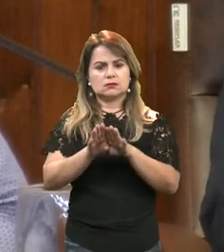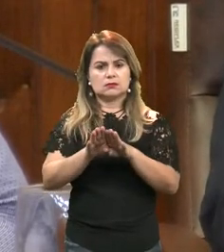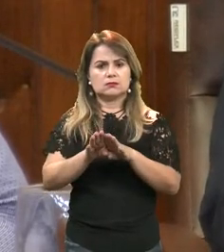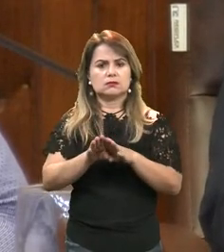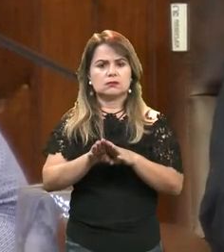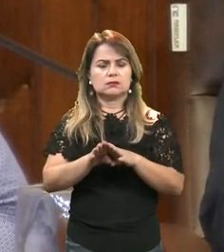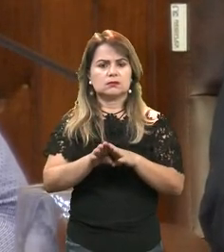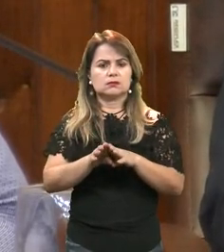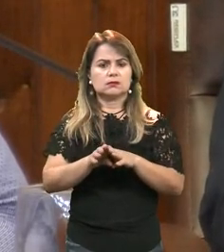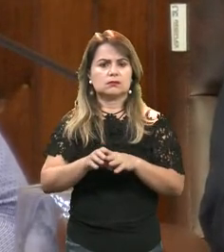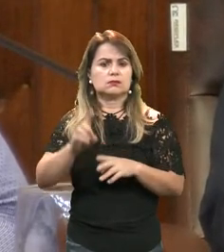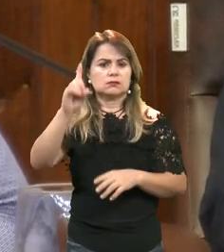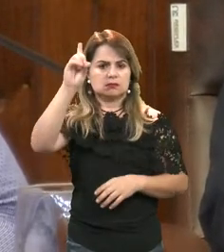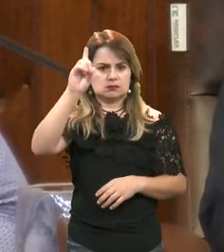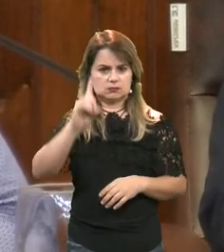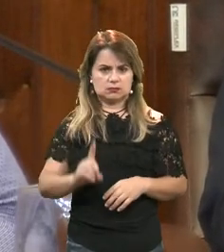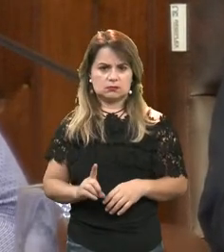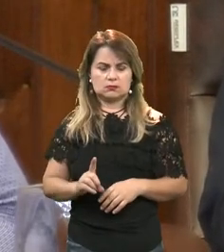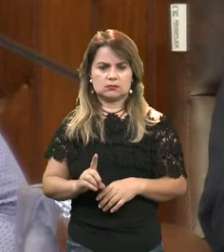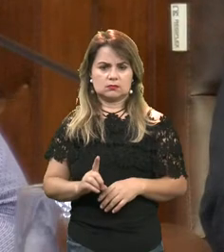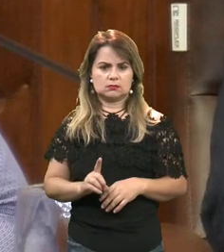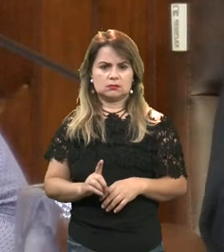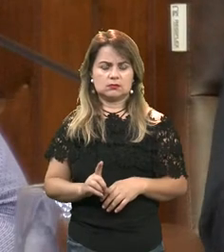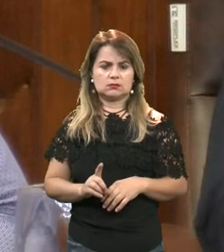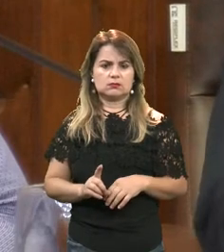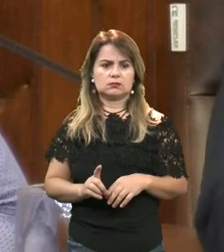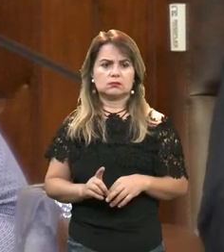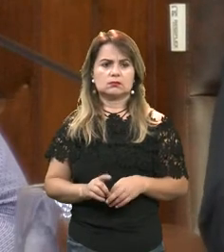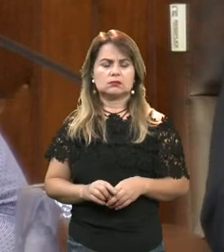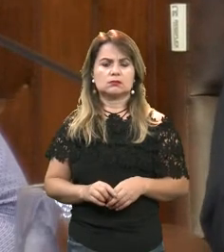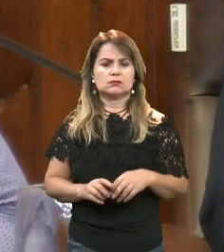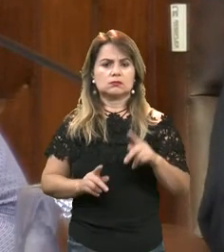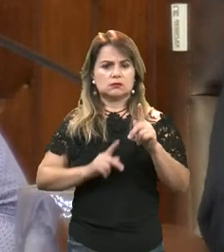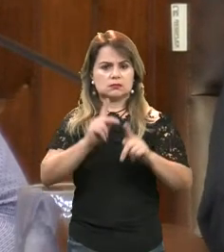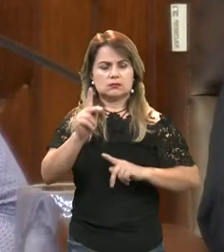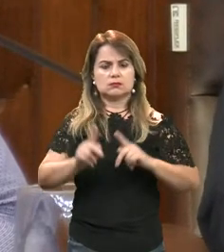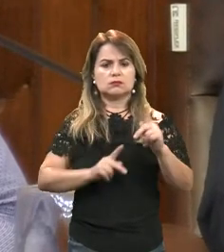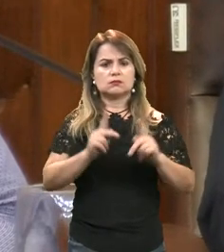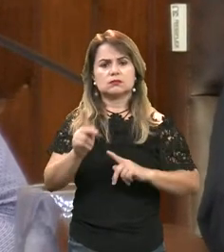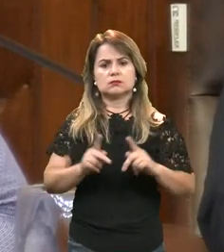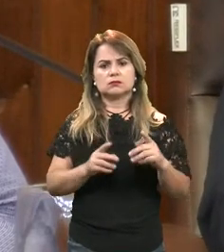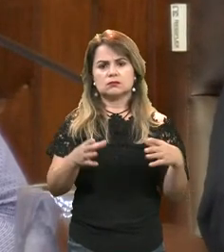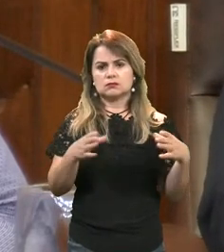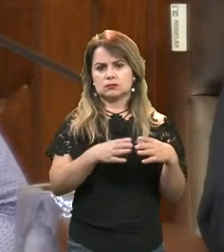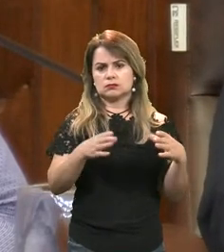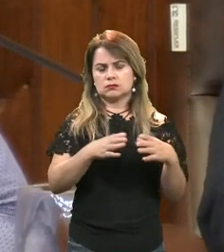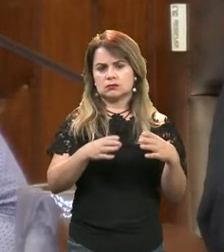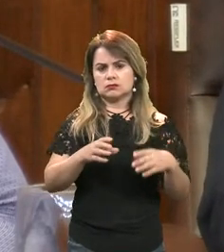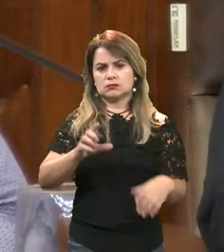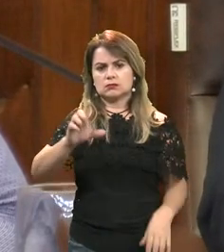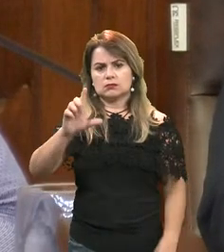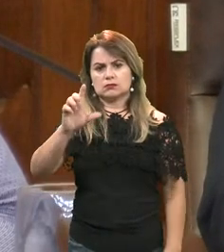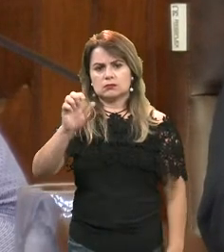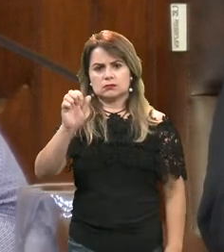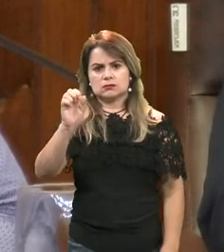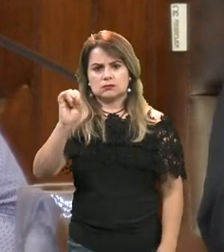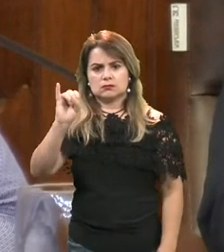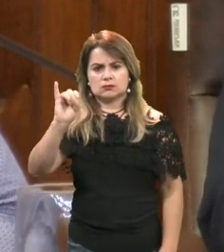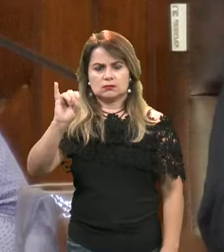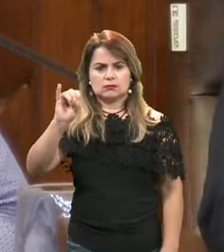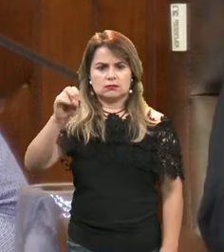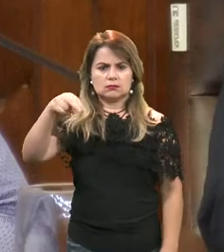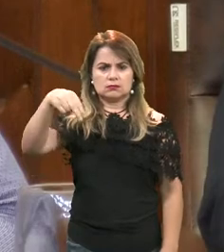Malele nas pessoas que compõem a sua diretoria, a presidente Anayara de Fátima Mazini Ferrari,